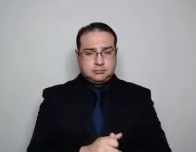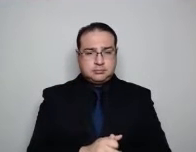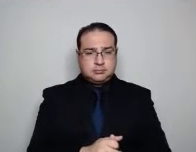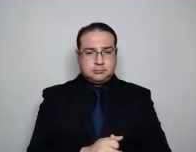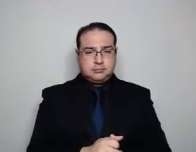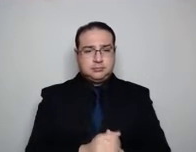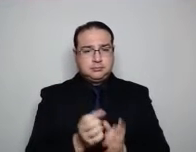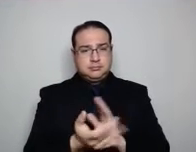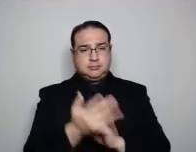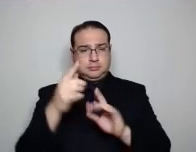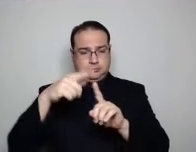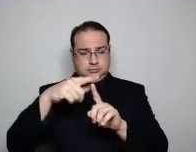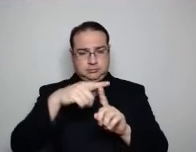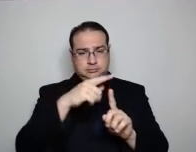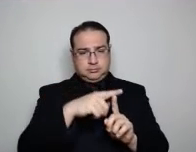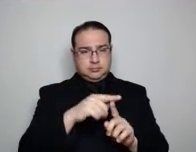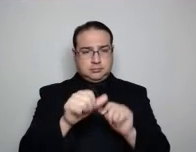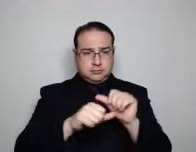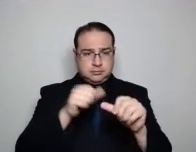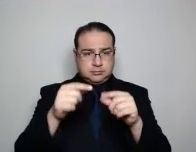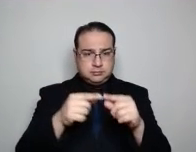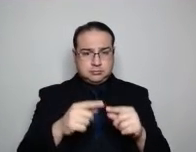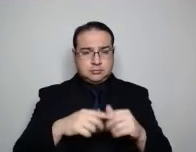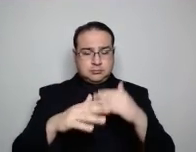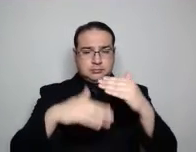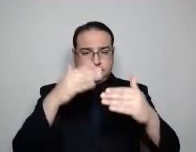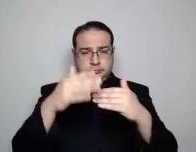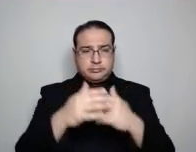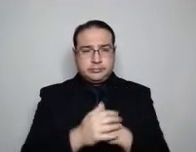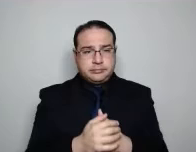de transtornos do desenvolvimento.